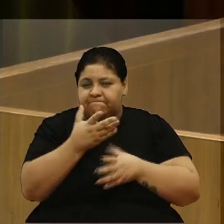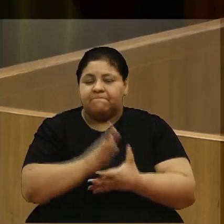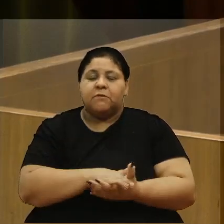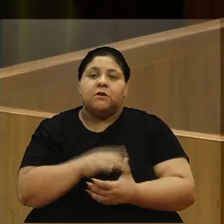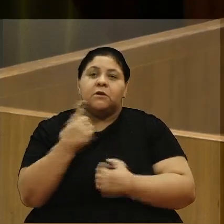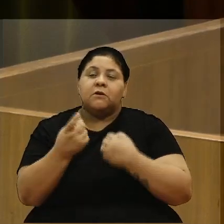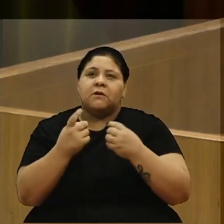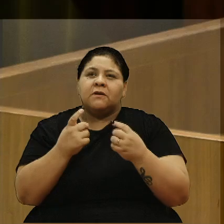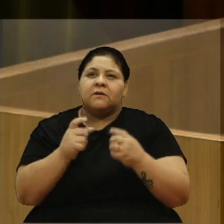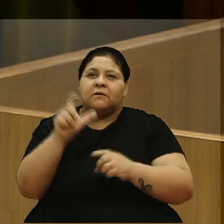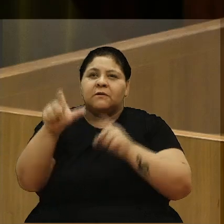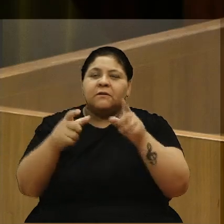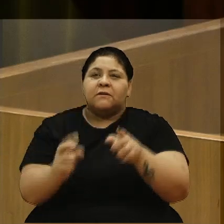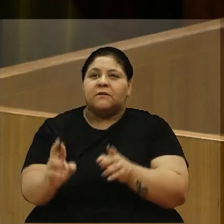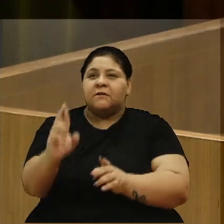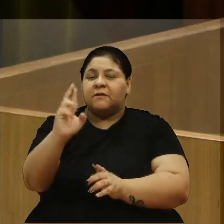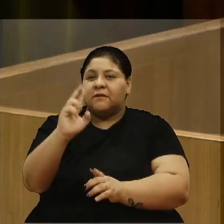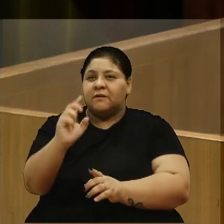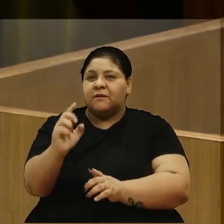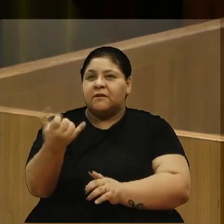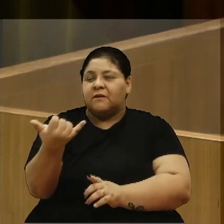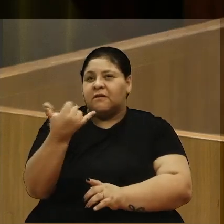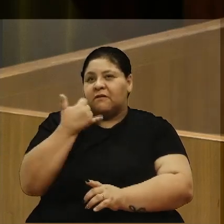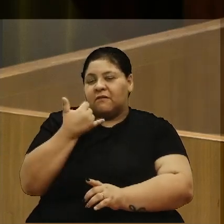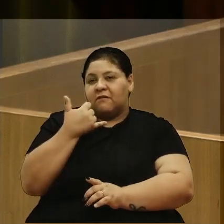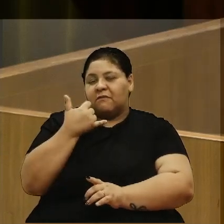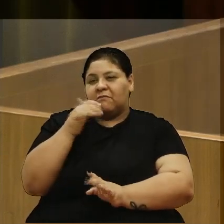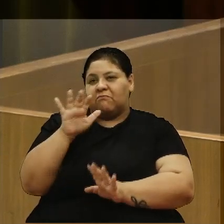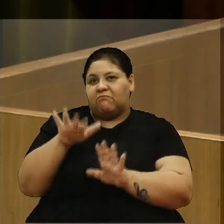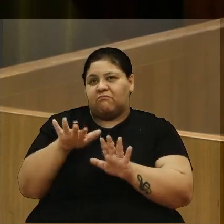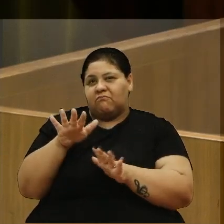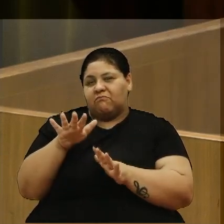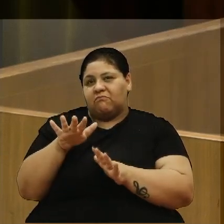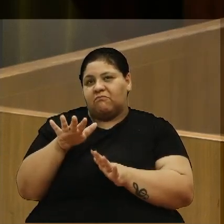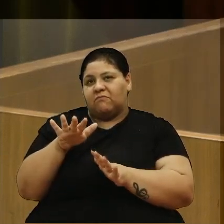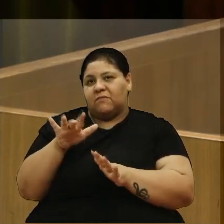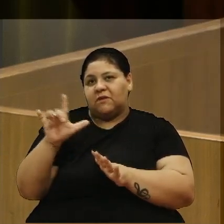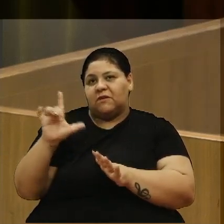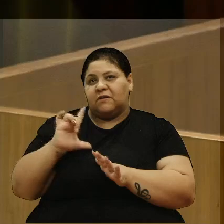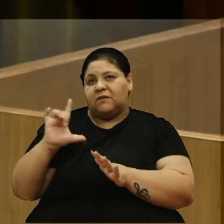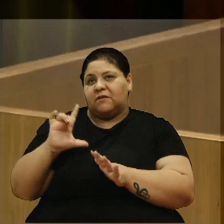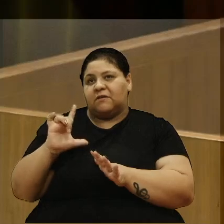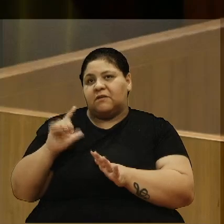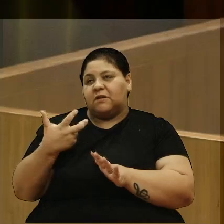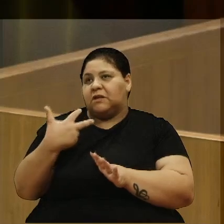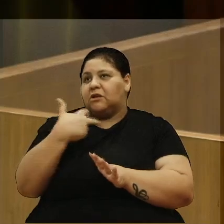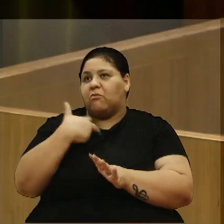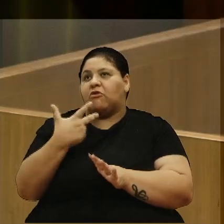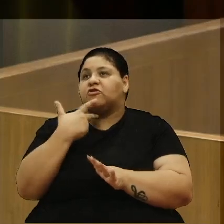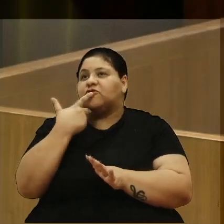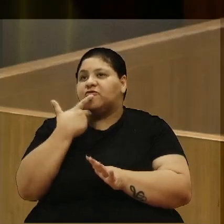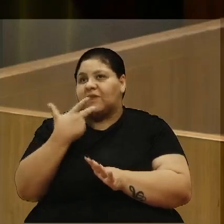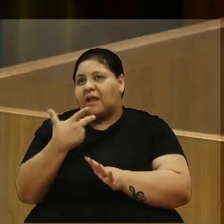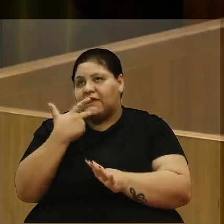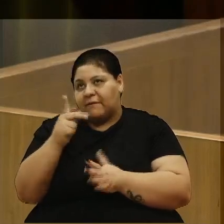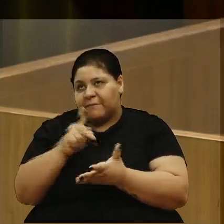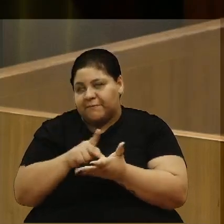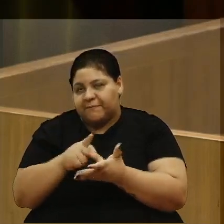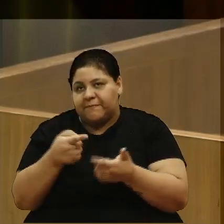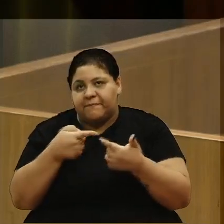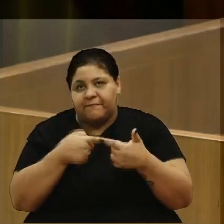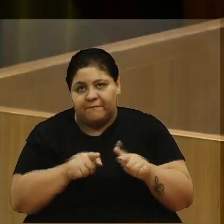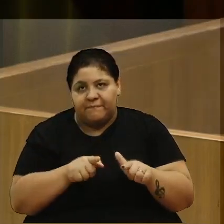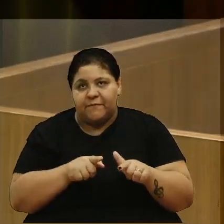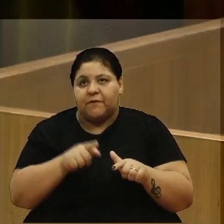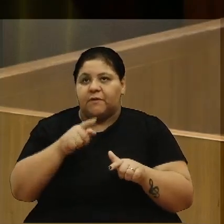algumas pessoas me trouxeram um relato de que talvez, né, de que houve a fala, não posso afirmar que houve, mas de que me disseram que houve a